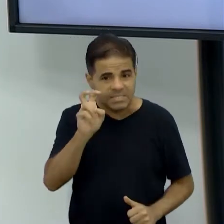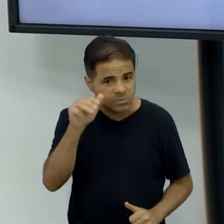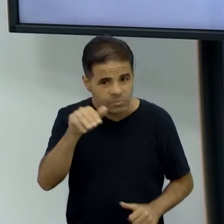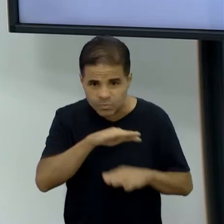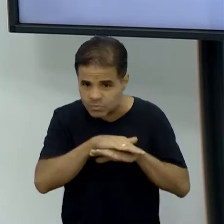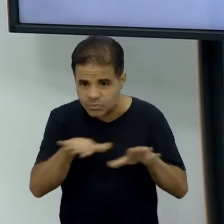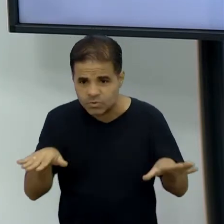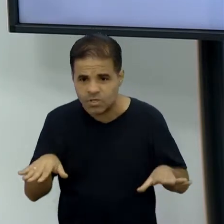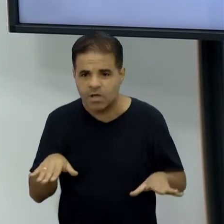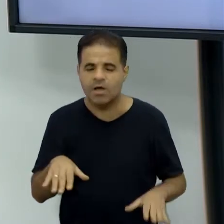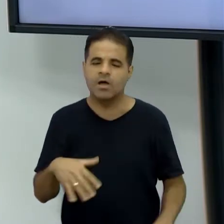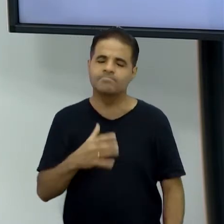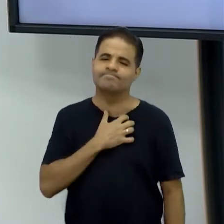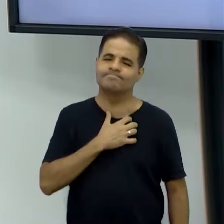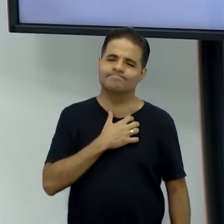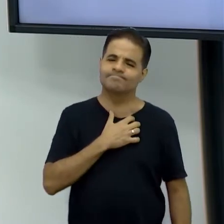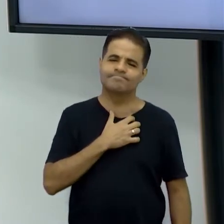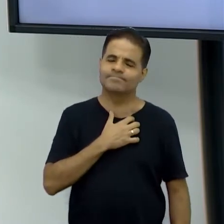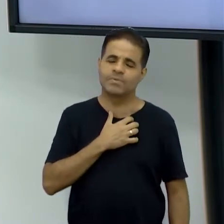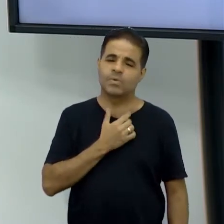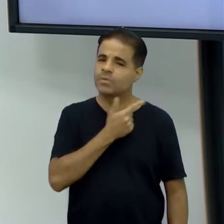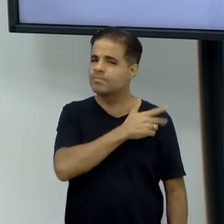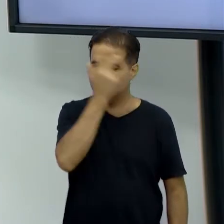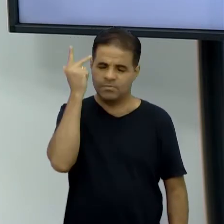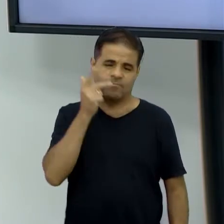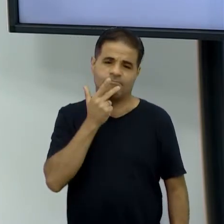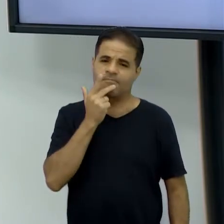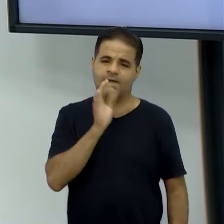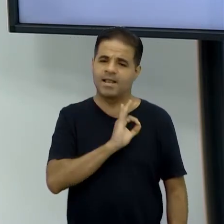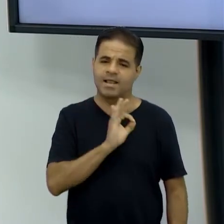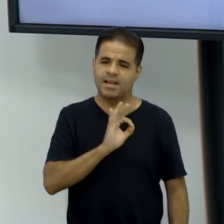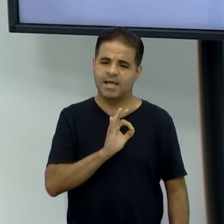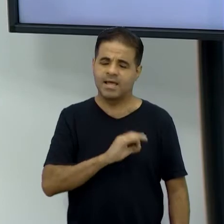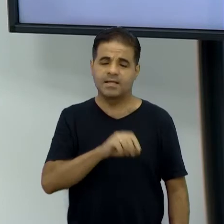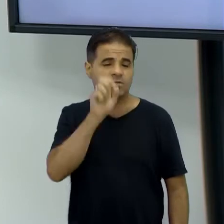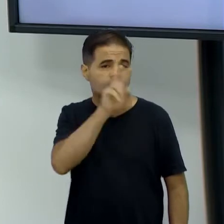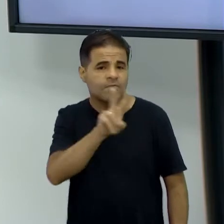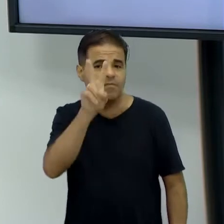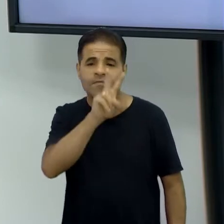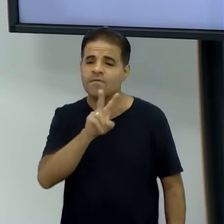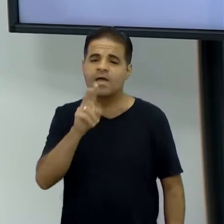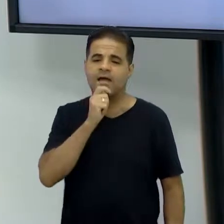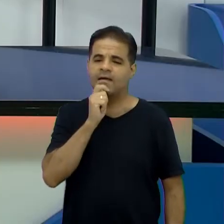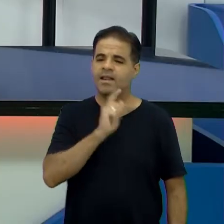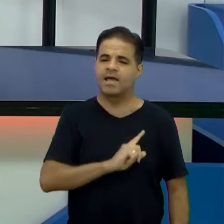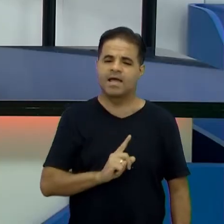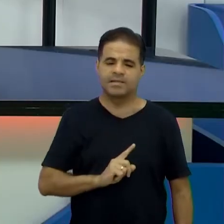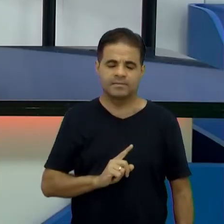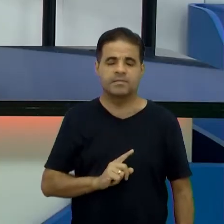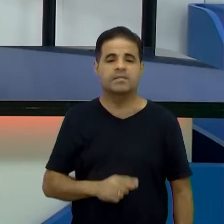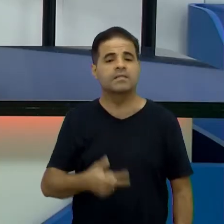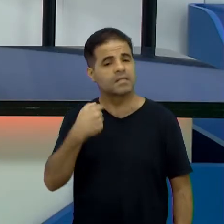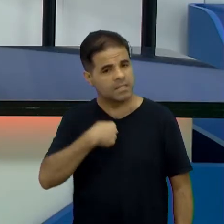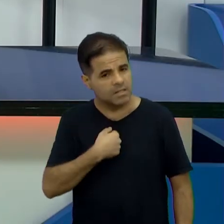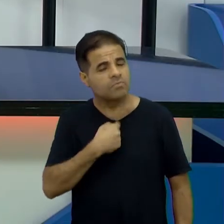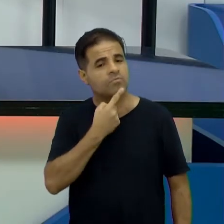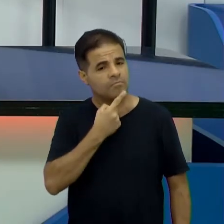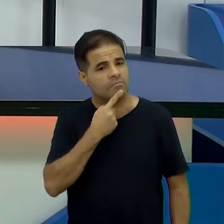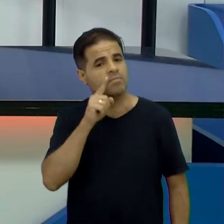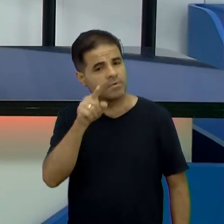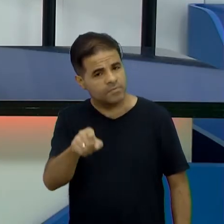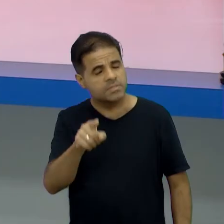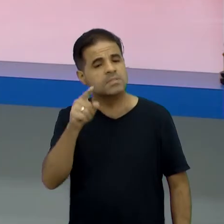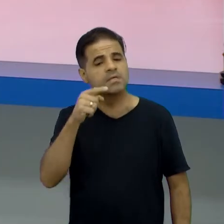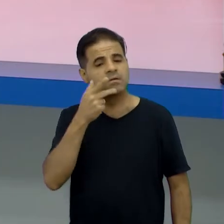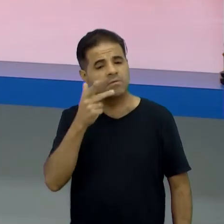5 minutos, gente, ninguém fala que eles estão ali, que eles não enxergam. Não. Mas assim, Mara, você está falando aí, eu